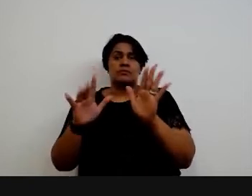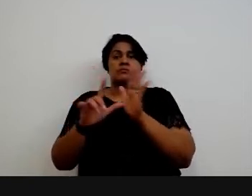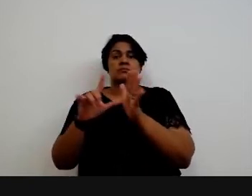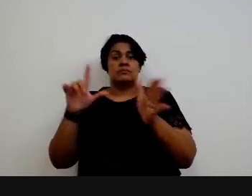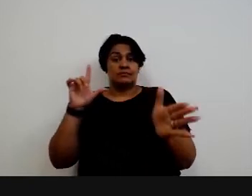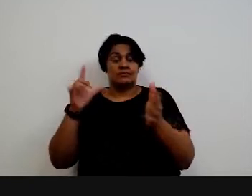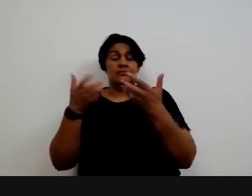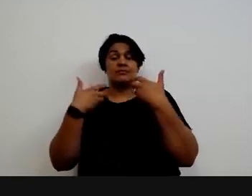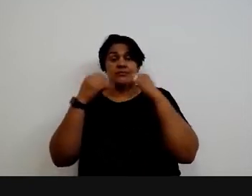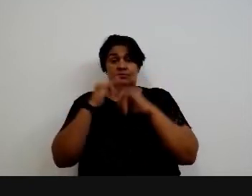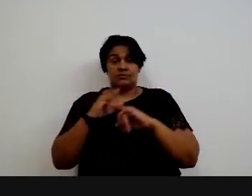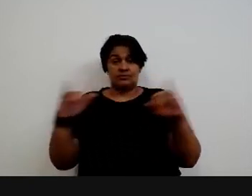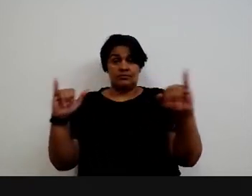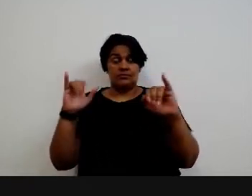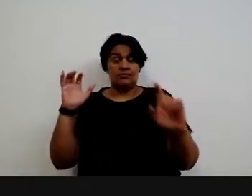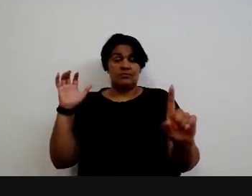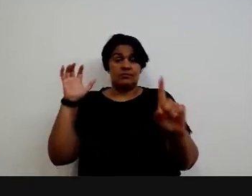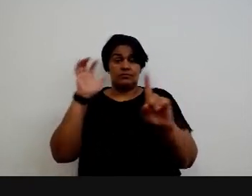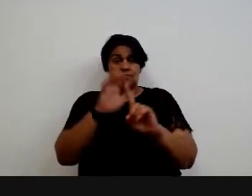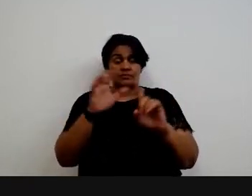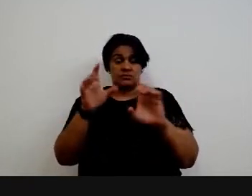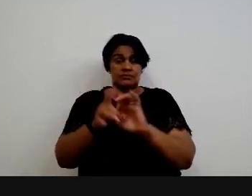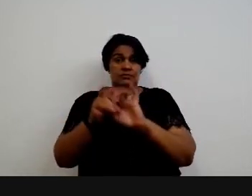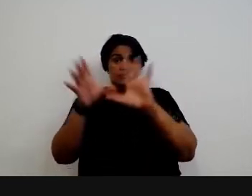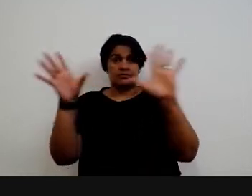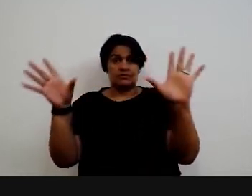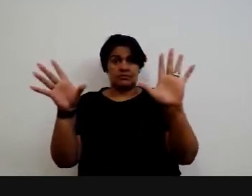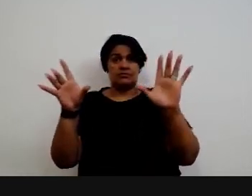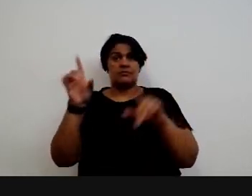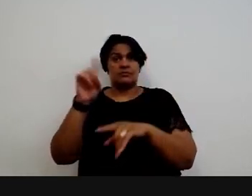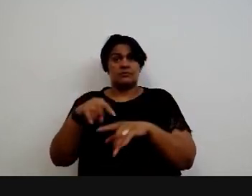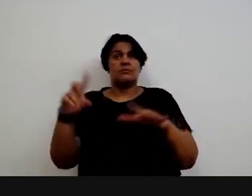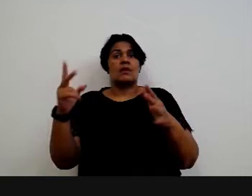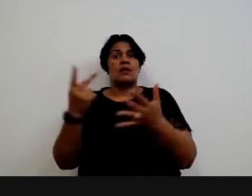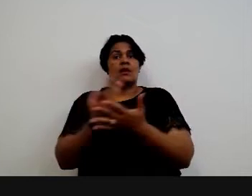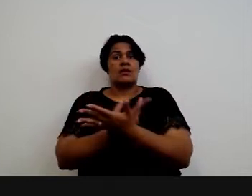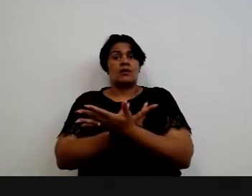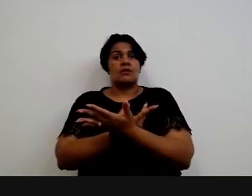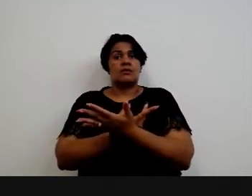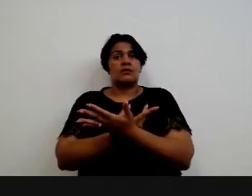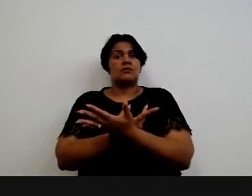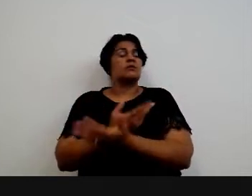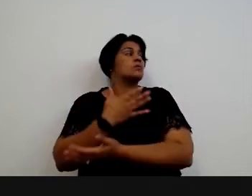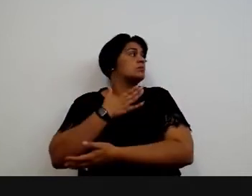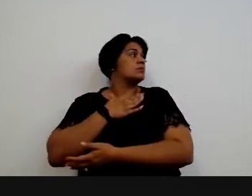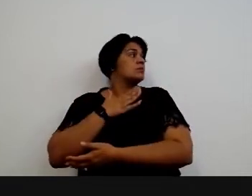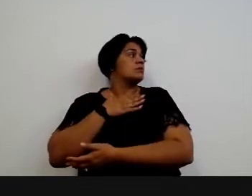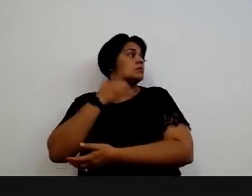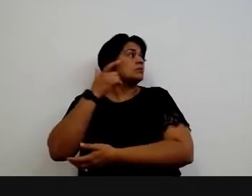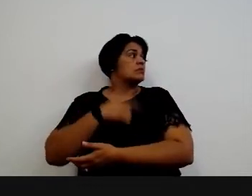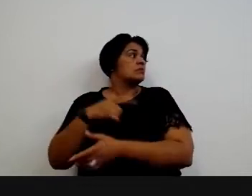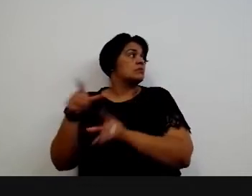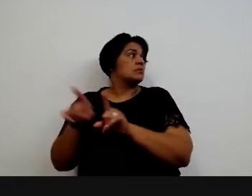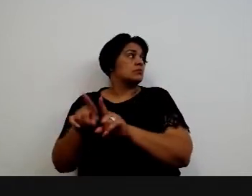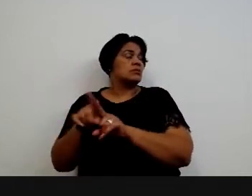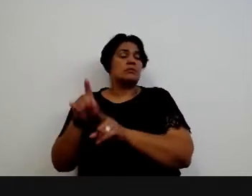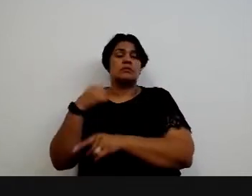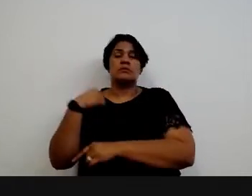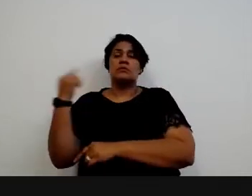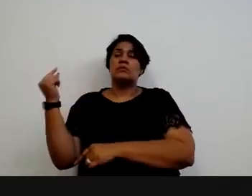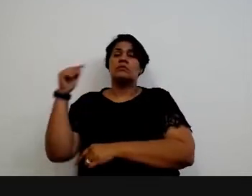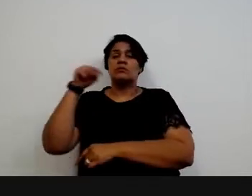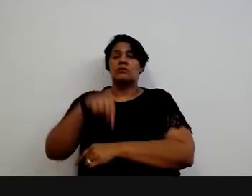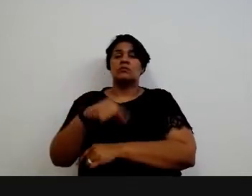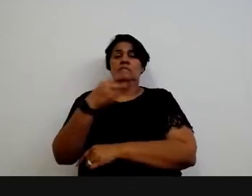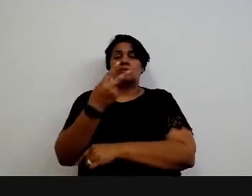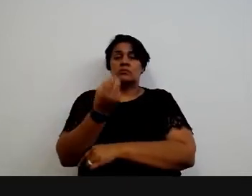queria dizer que o impacto da educação para a democracia aconteceu para mim, né, quando eu cheguei aqui em